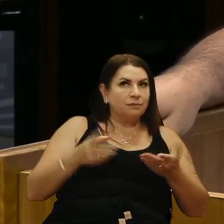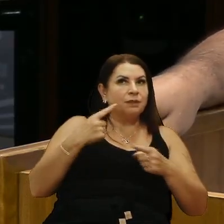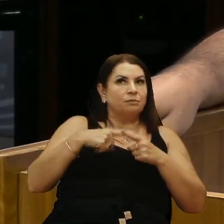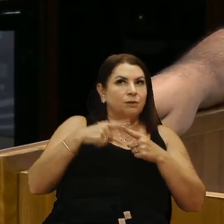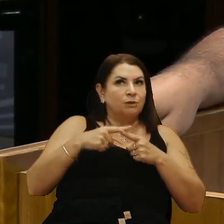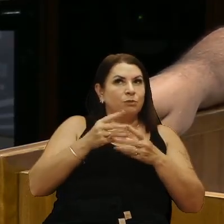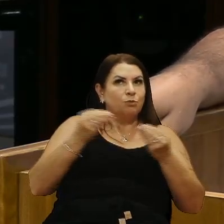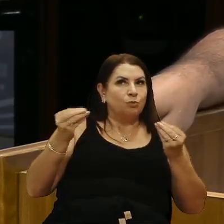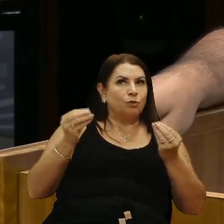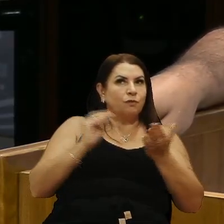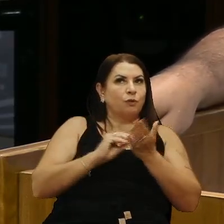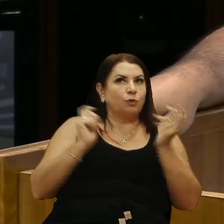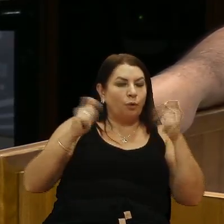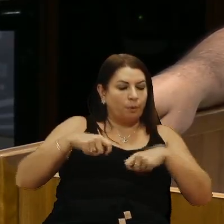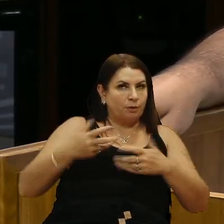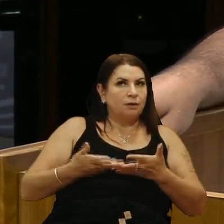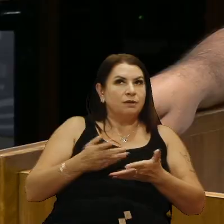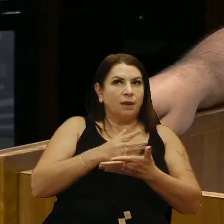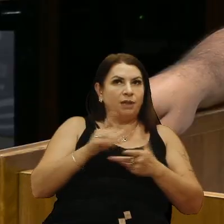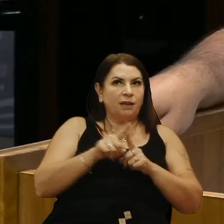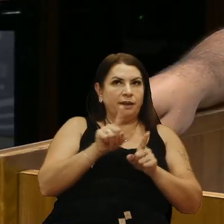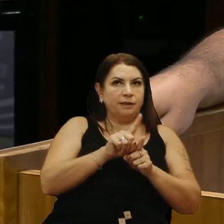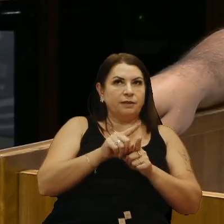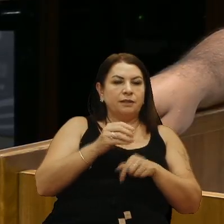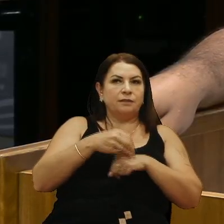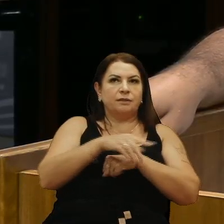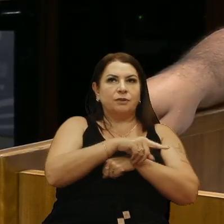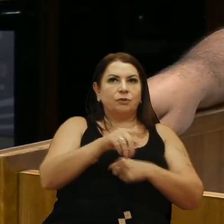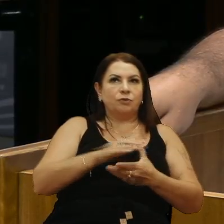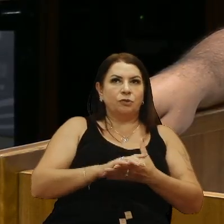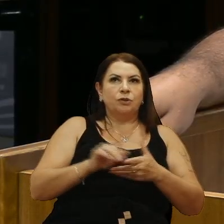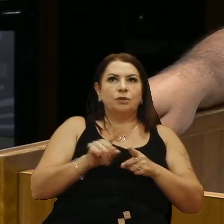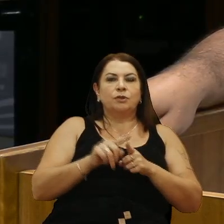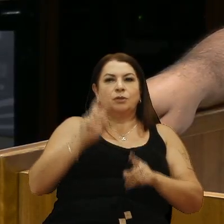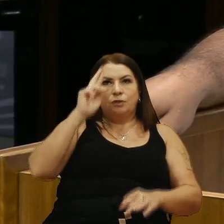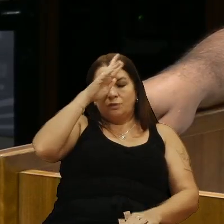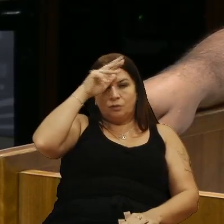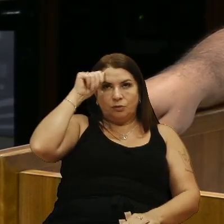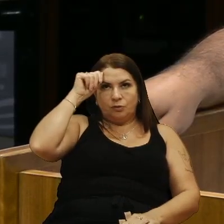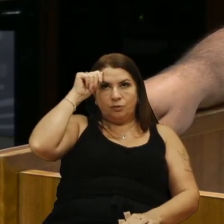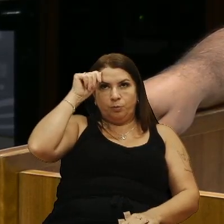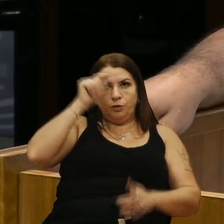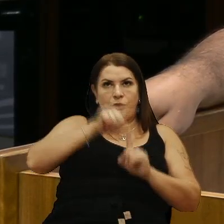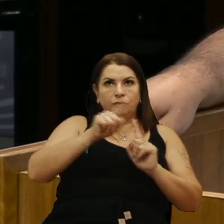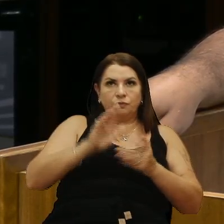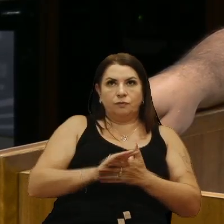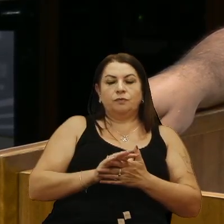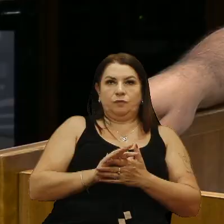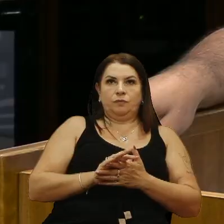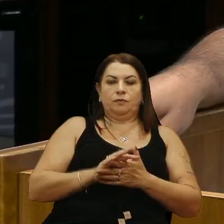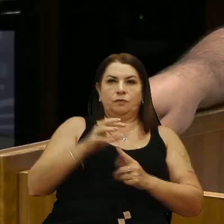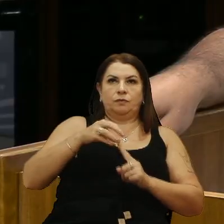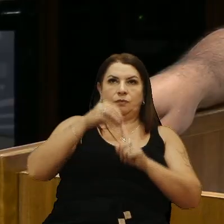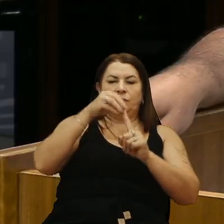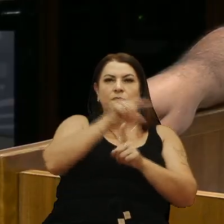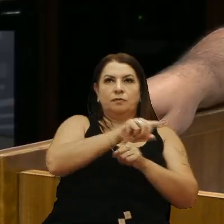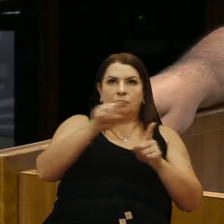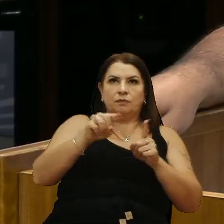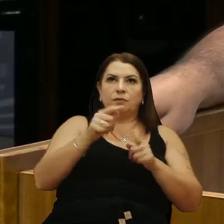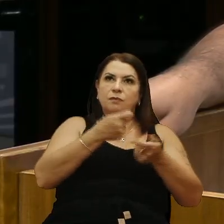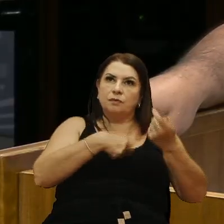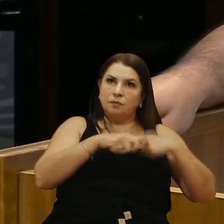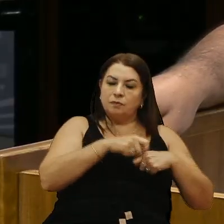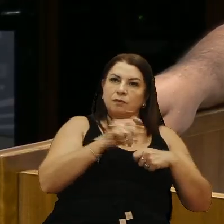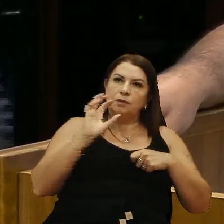está muito incompetente. Então, fica a dica, prefeito Adiló. Ainda não tá. Vamos priorizar e governar